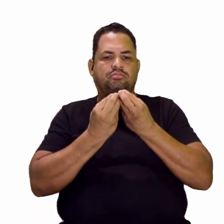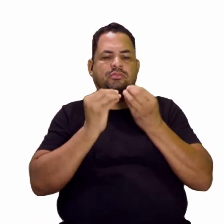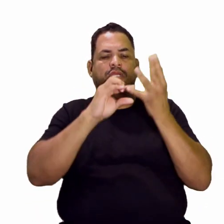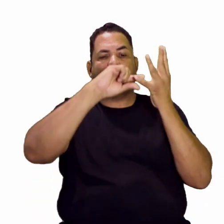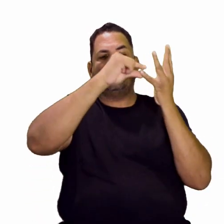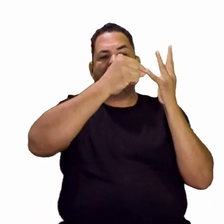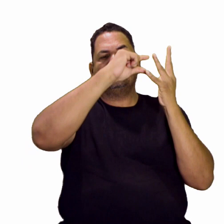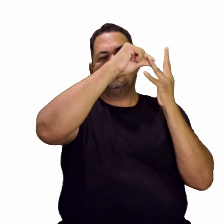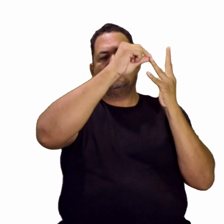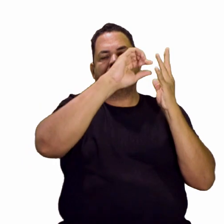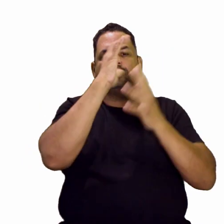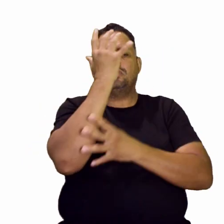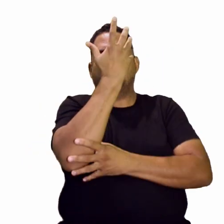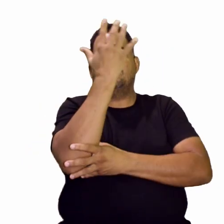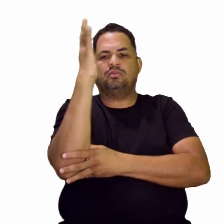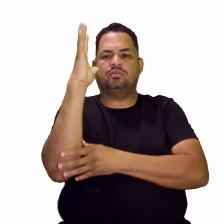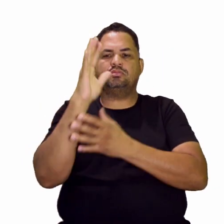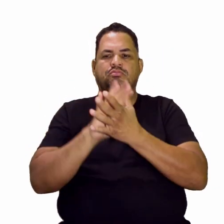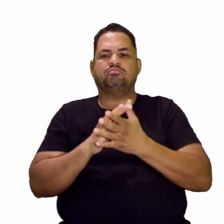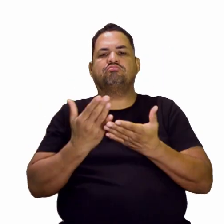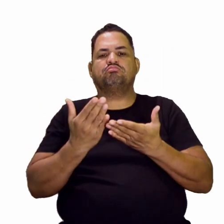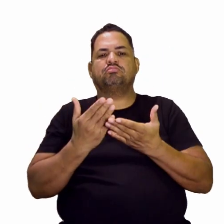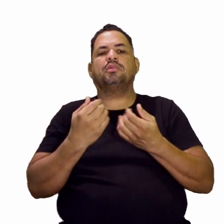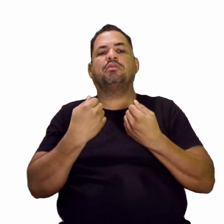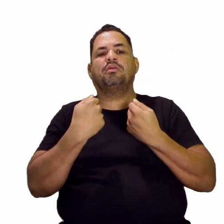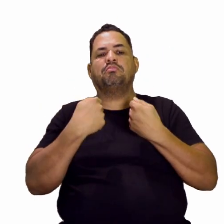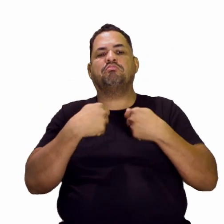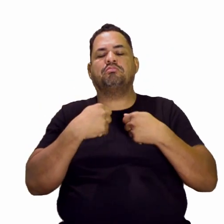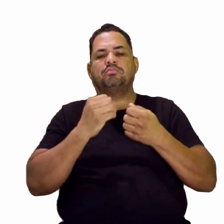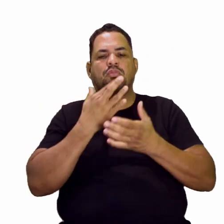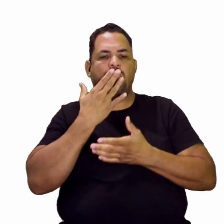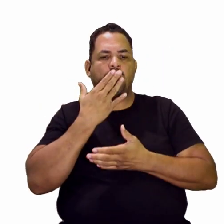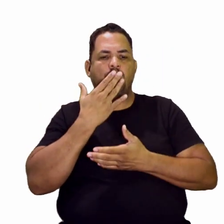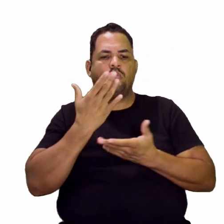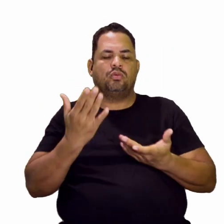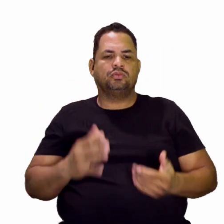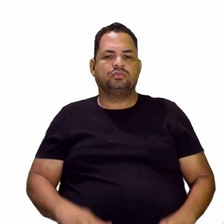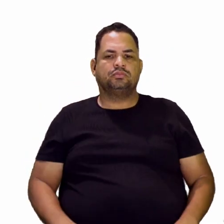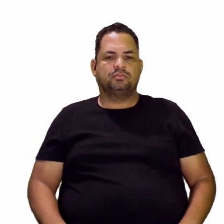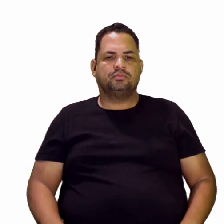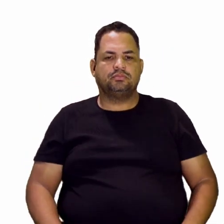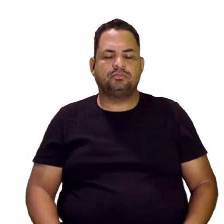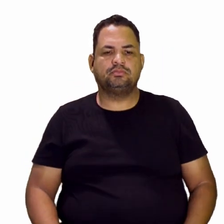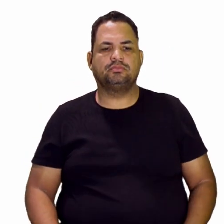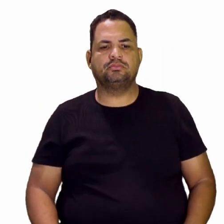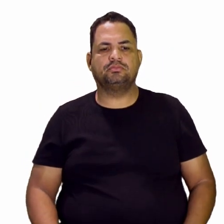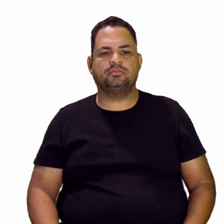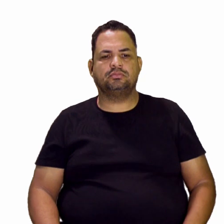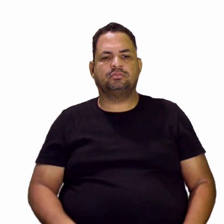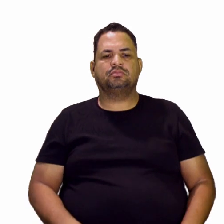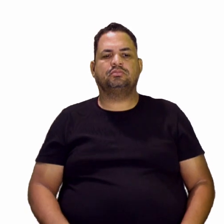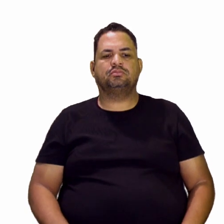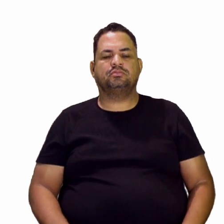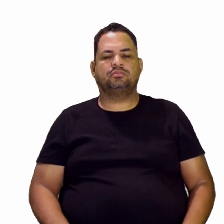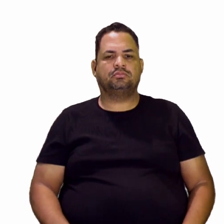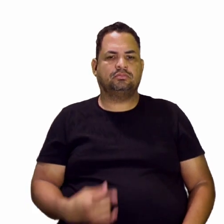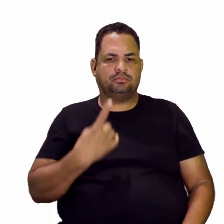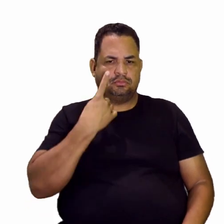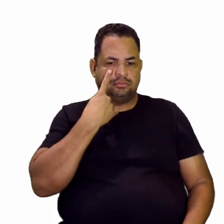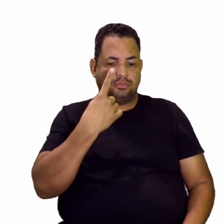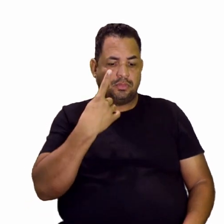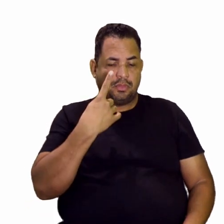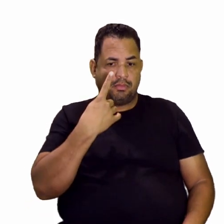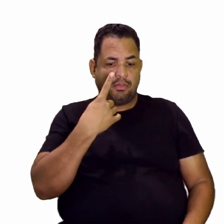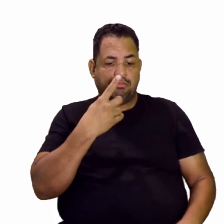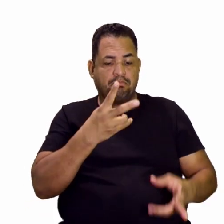dos vegetais e que é responsável por lhes conferir cor. Ou seja, ele viu que ela é